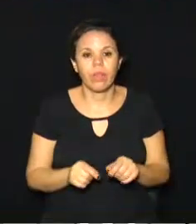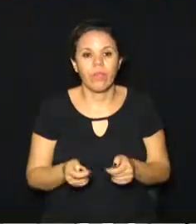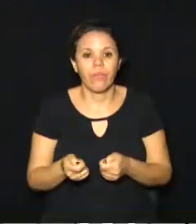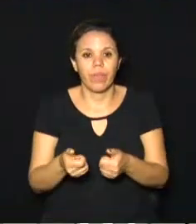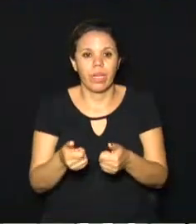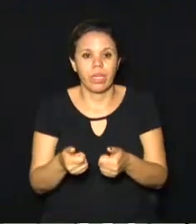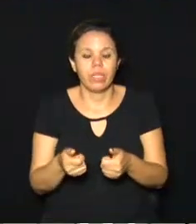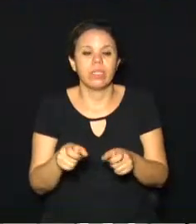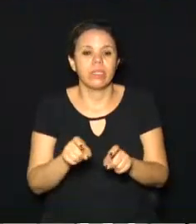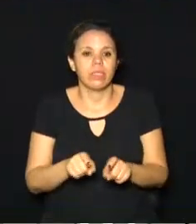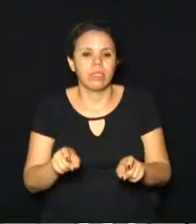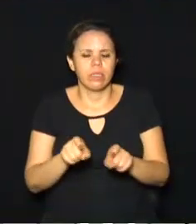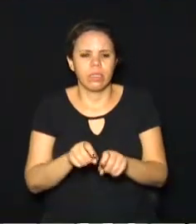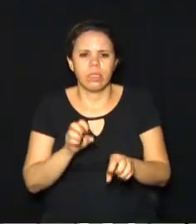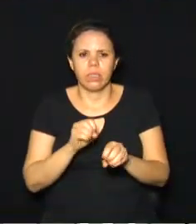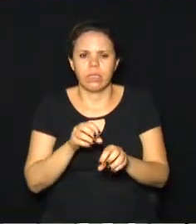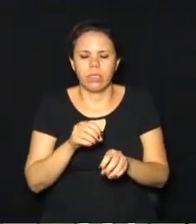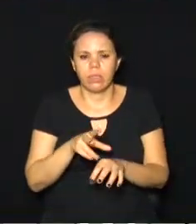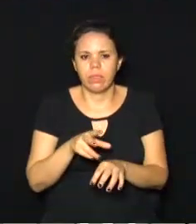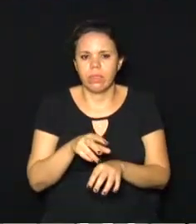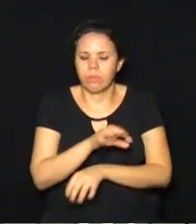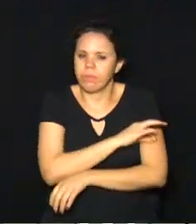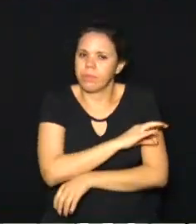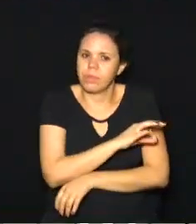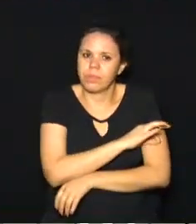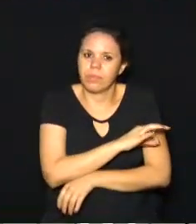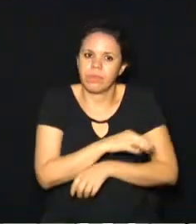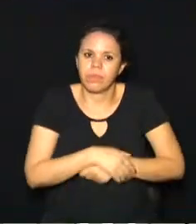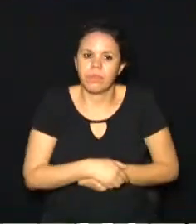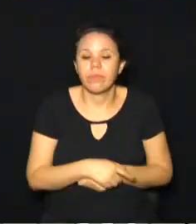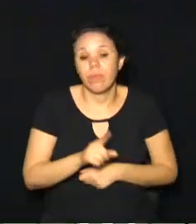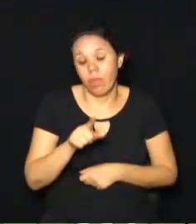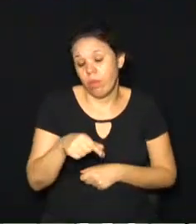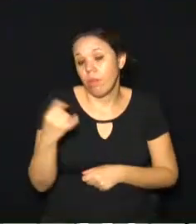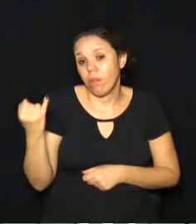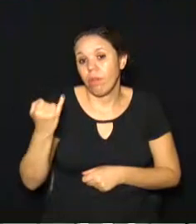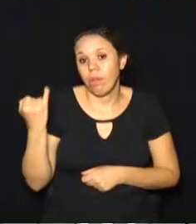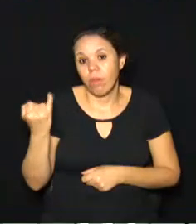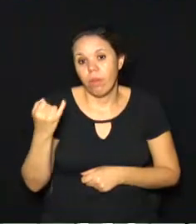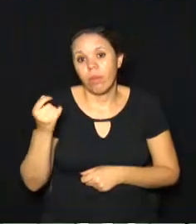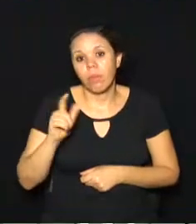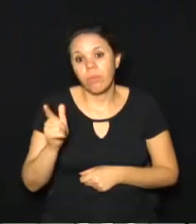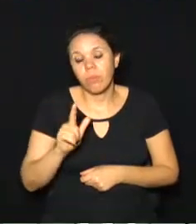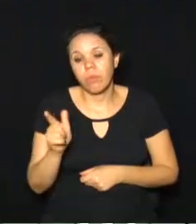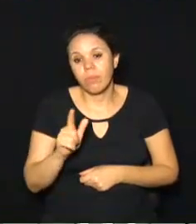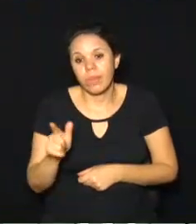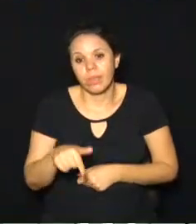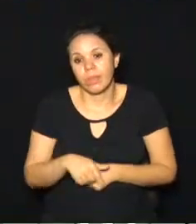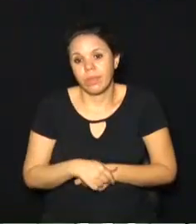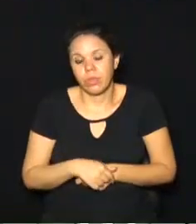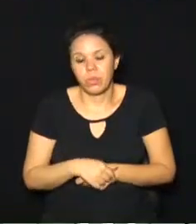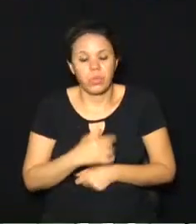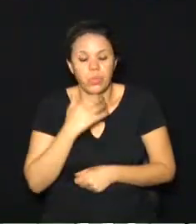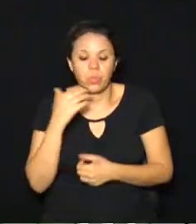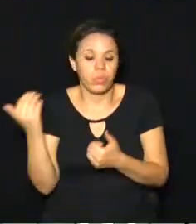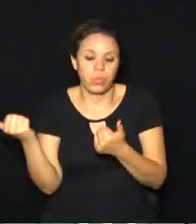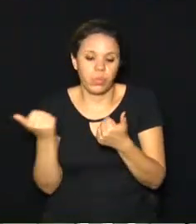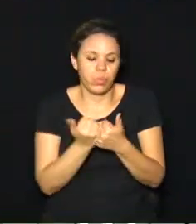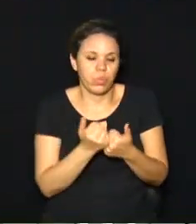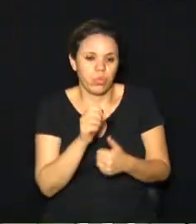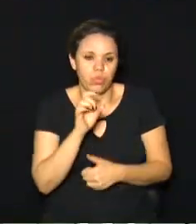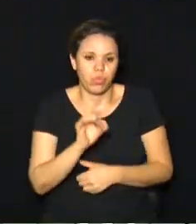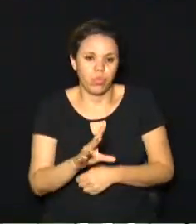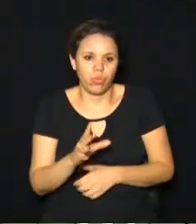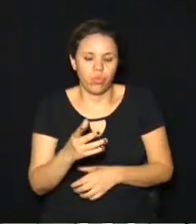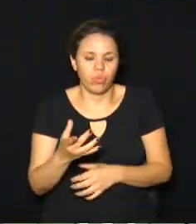oferecidas pela educação municipal. Isso é importante, evidentemente, mas isso não substitui a